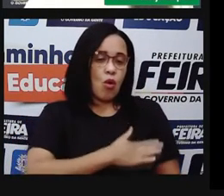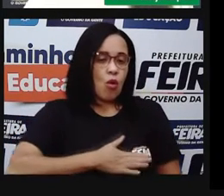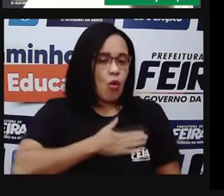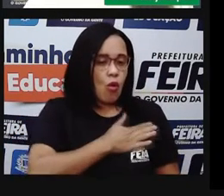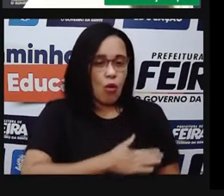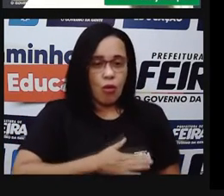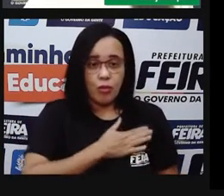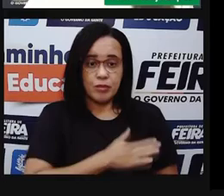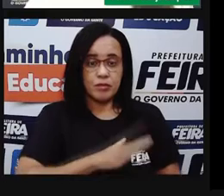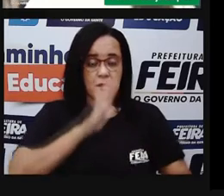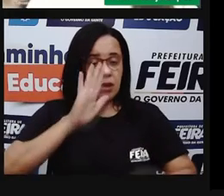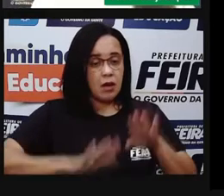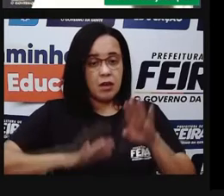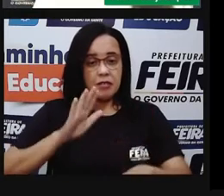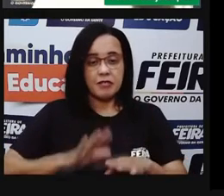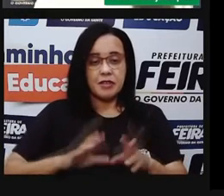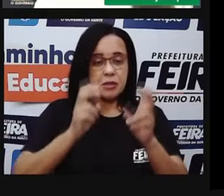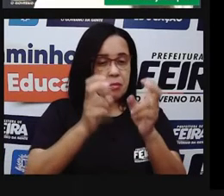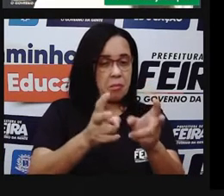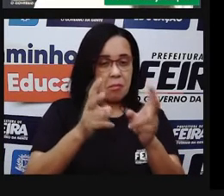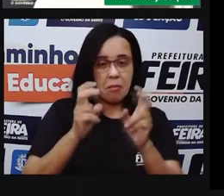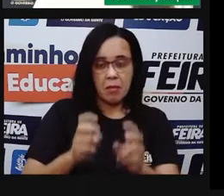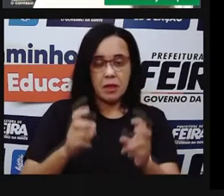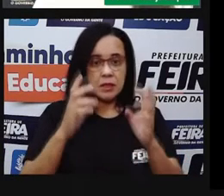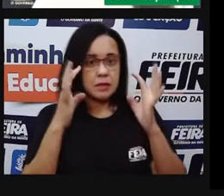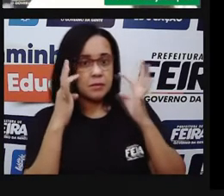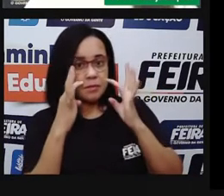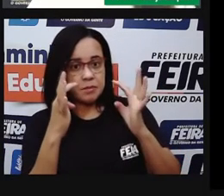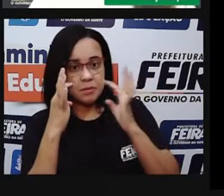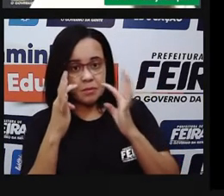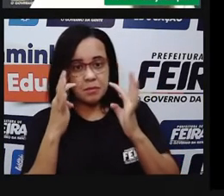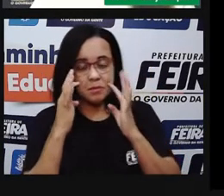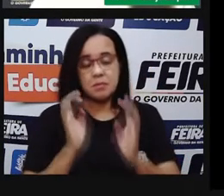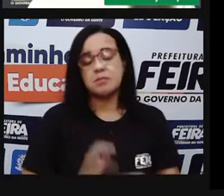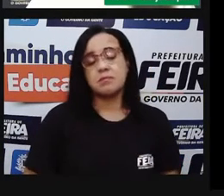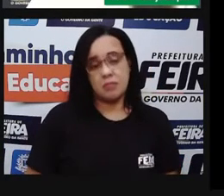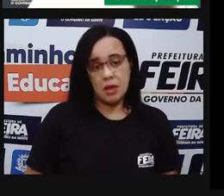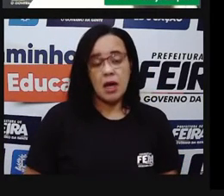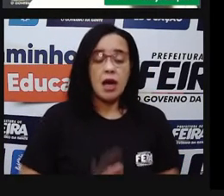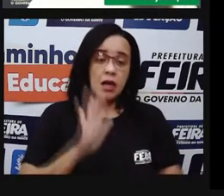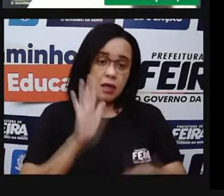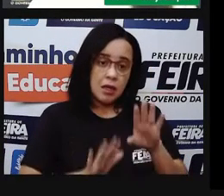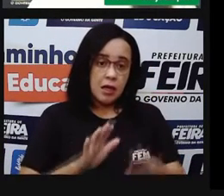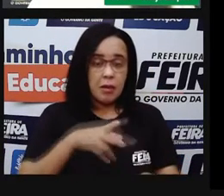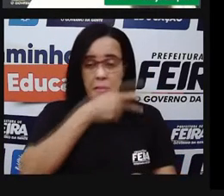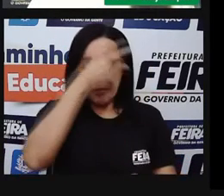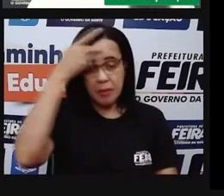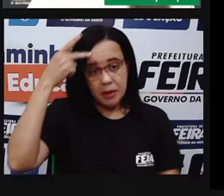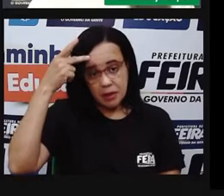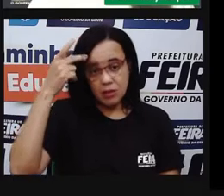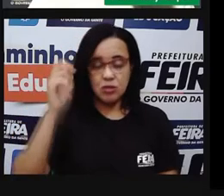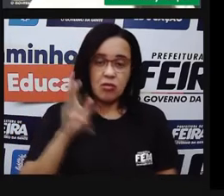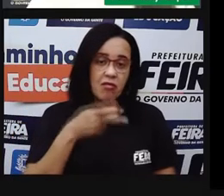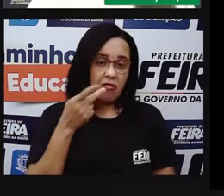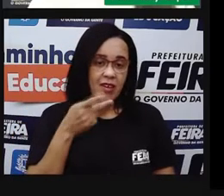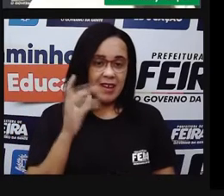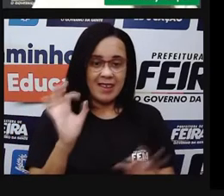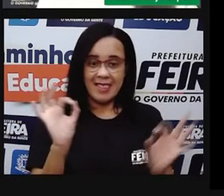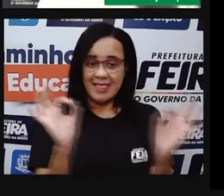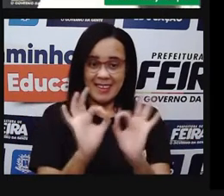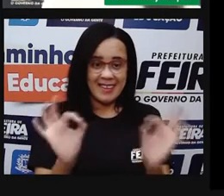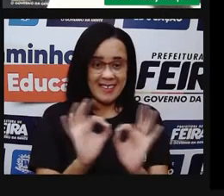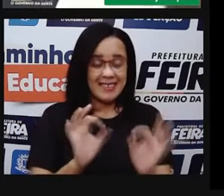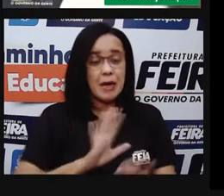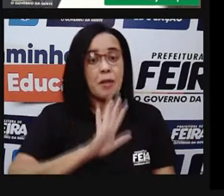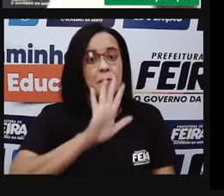gestos. Às vezes aquela pessoa que nem diz tanto que gosta, gosta até mais do que não diz, daqueles que dizem sempre o tempo todo, né? Então, às